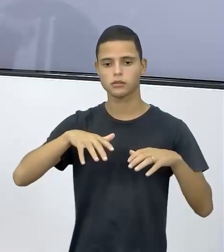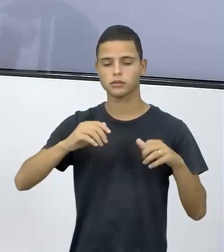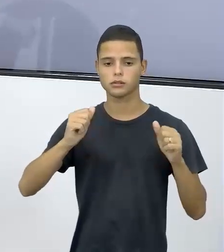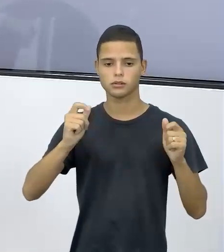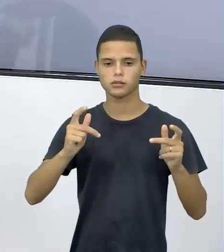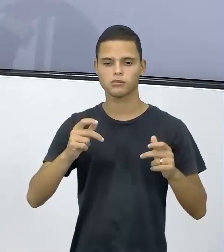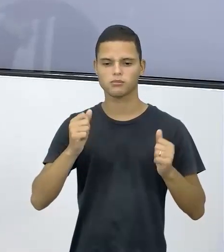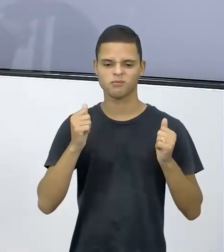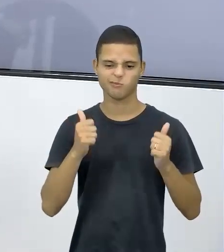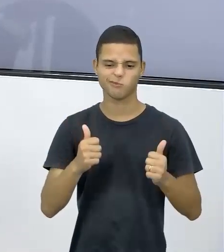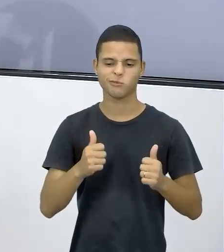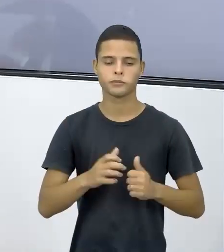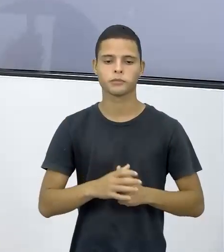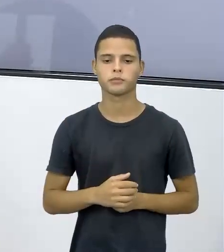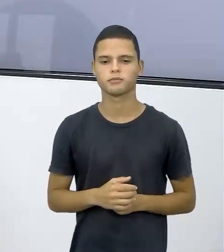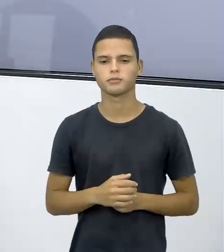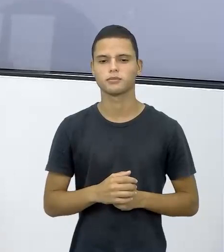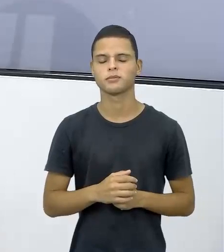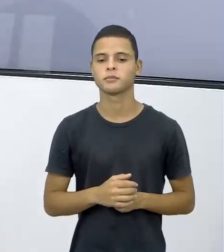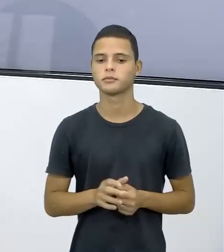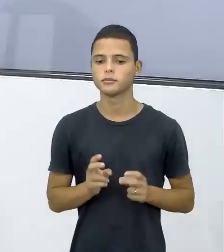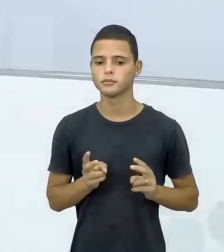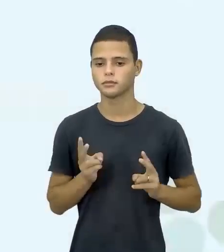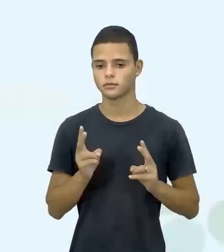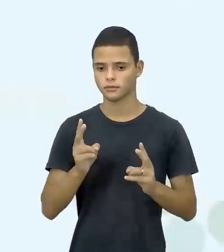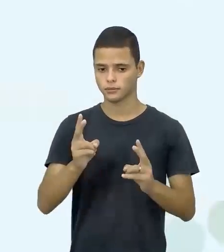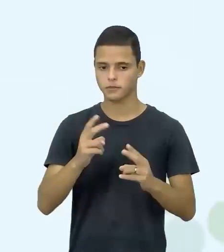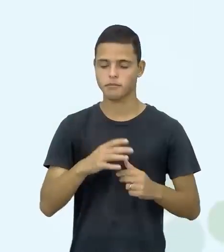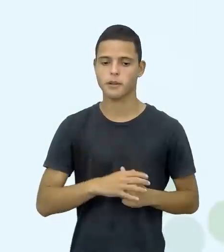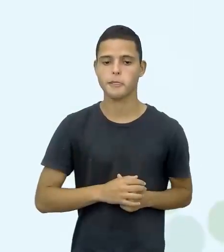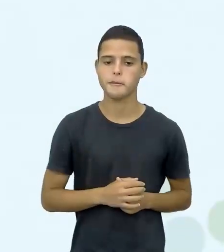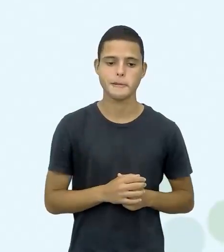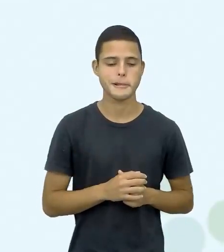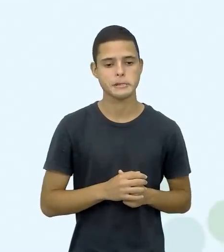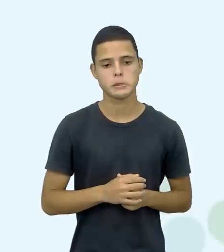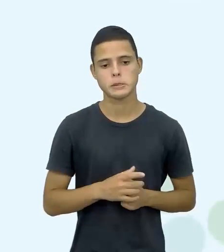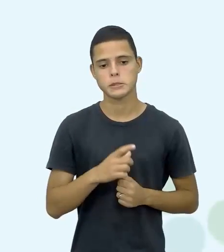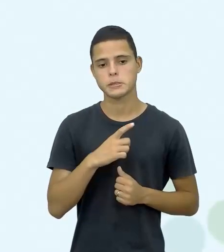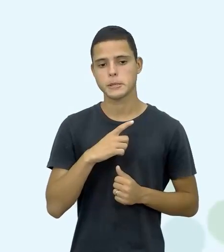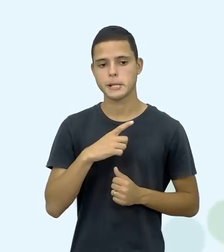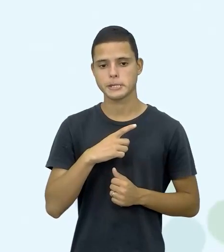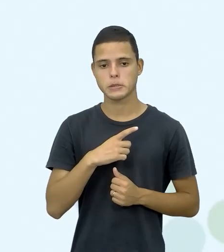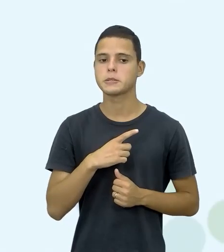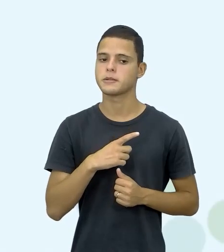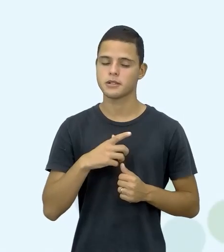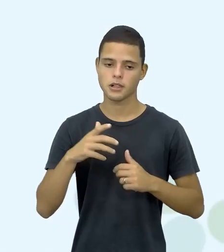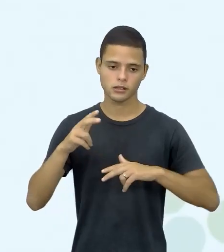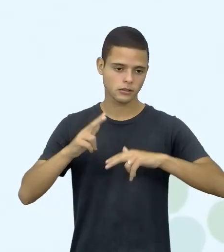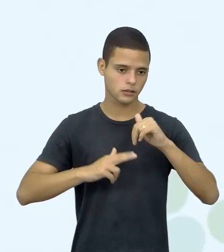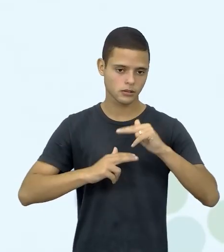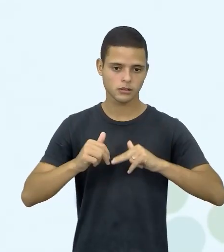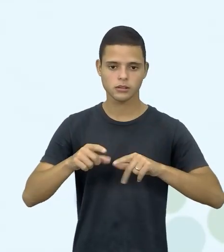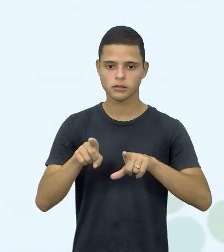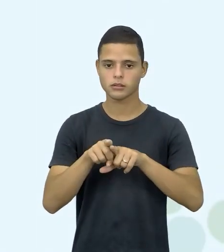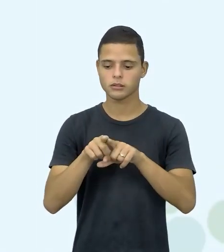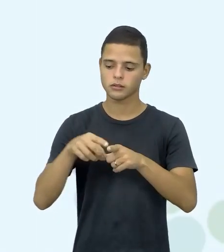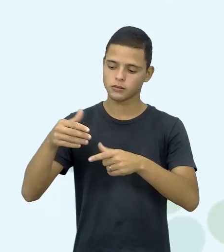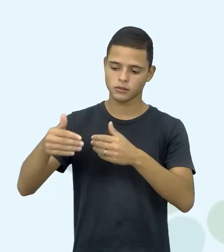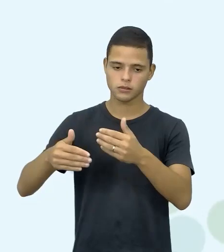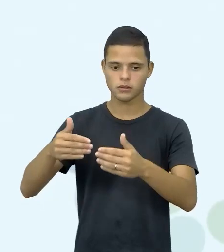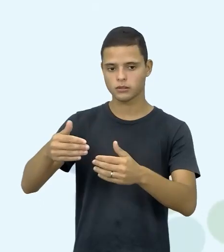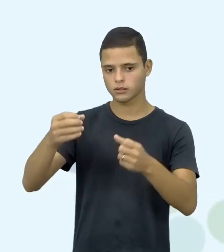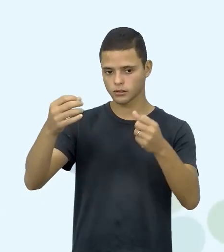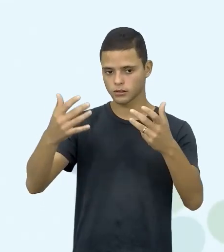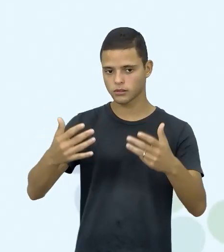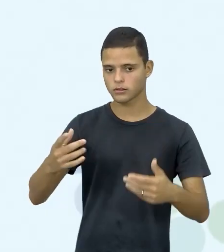distâncias e os tempos, tá bom? Continuando, olha aí para nossa telinha, nós temos então, além dos materiais, esse procedimento que eu falei para vocês,